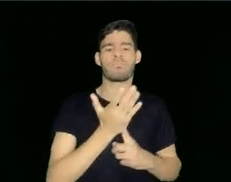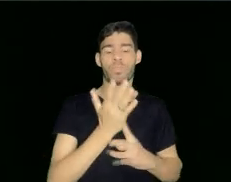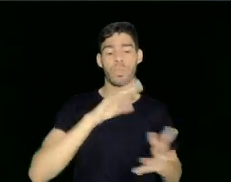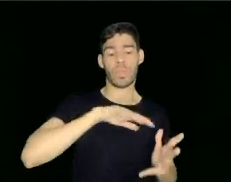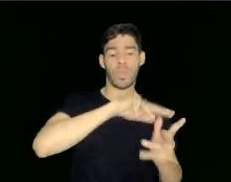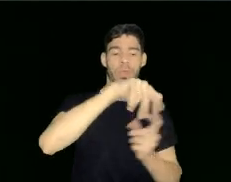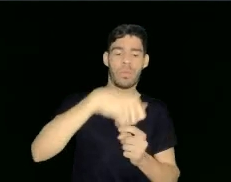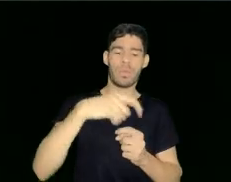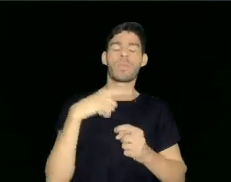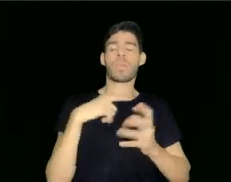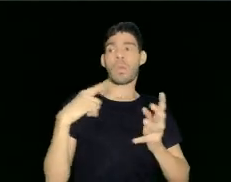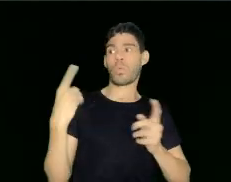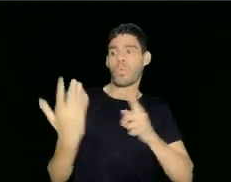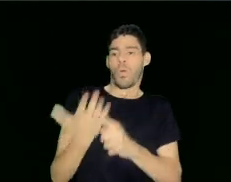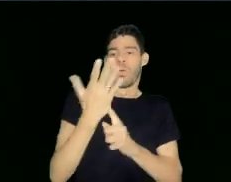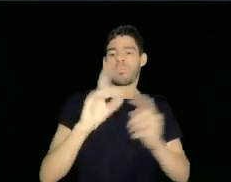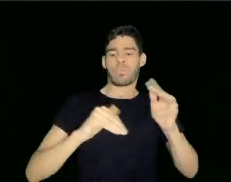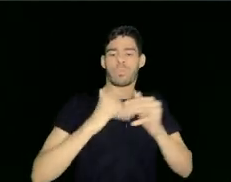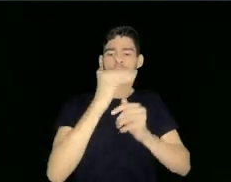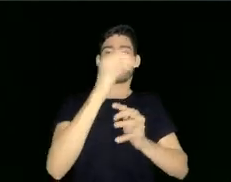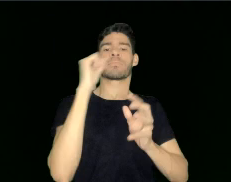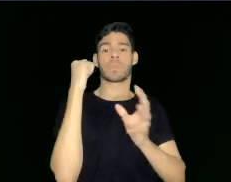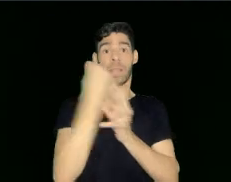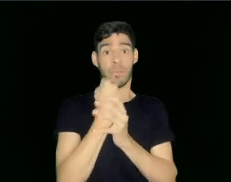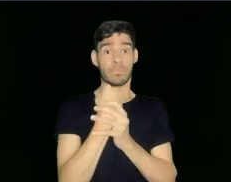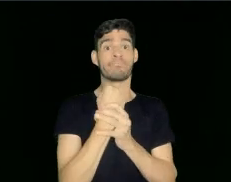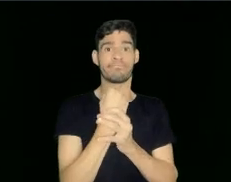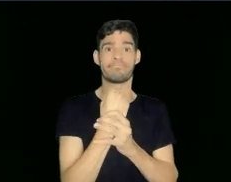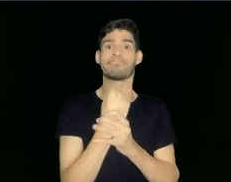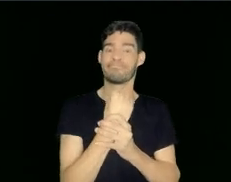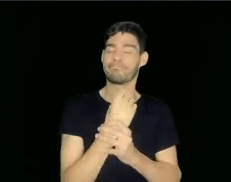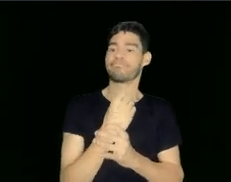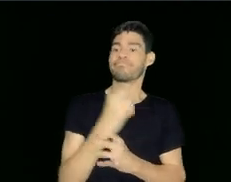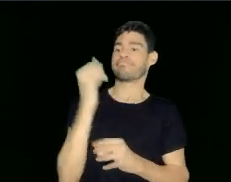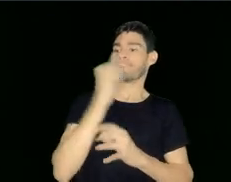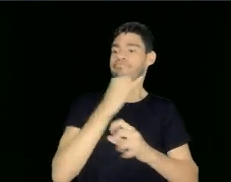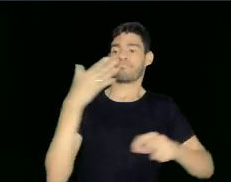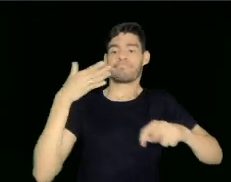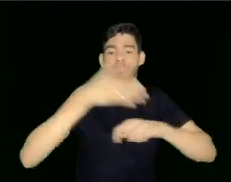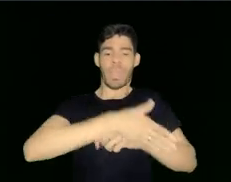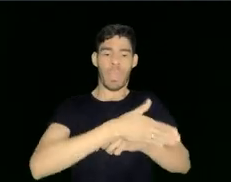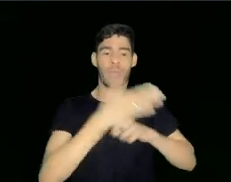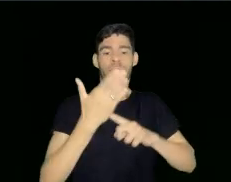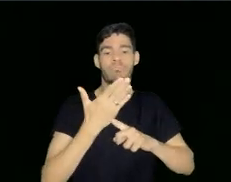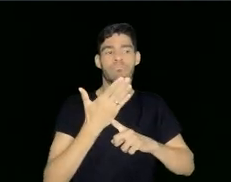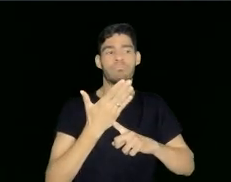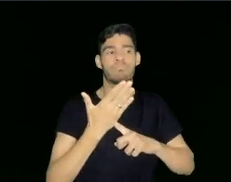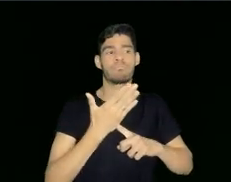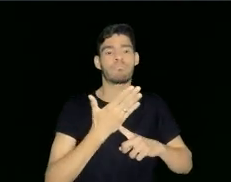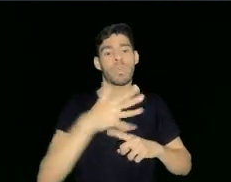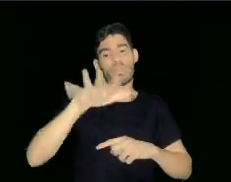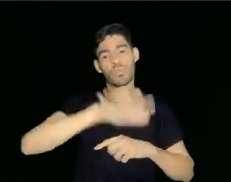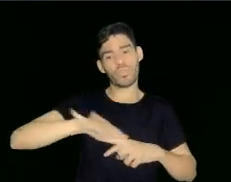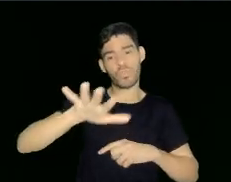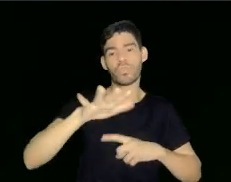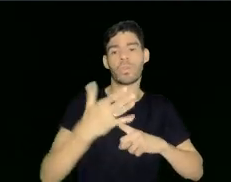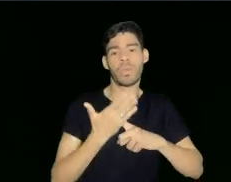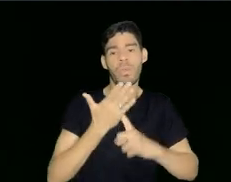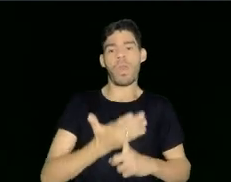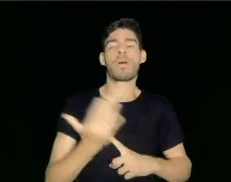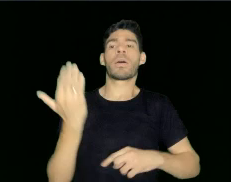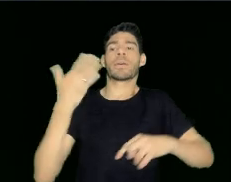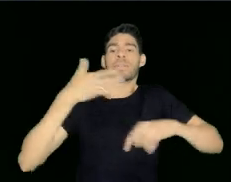signatário de vários tratados e pactos internacionais em que se comprometeu com o desenvolvimento sustentável, como o